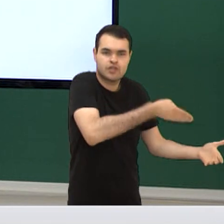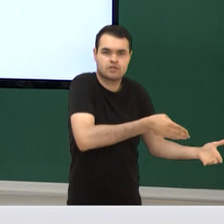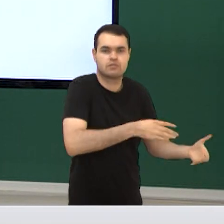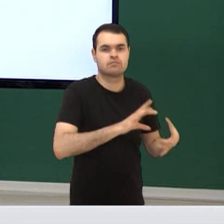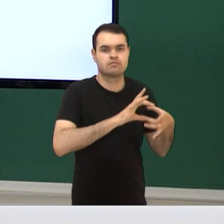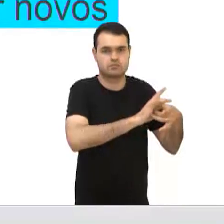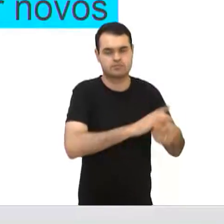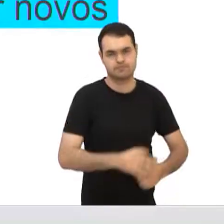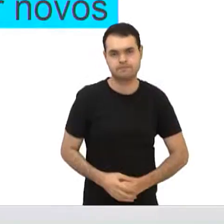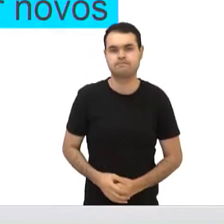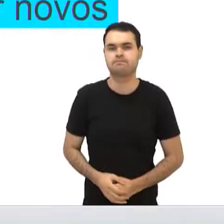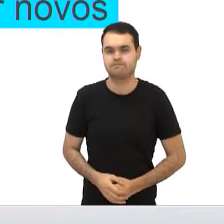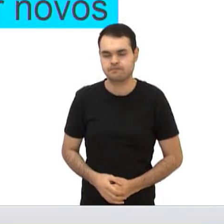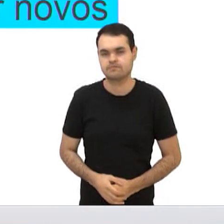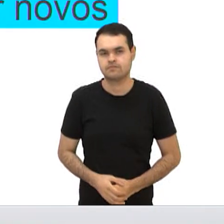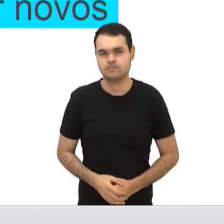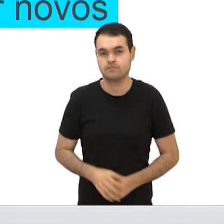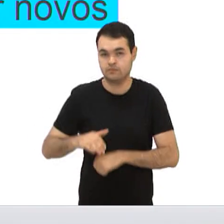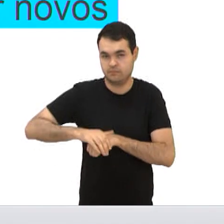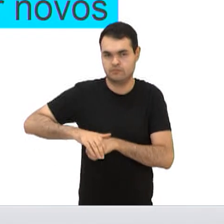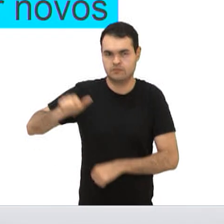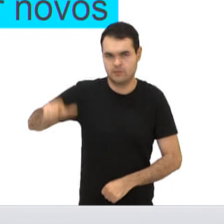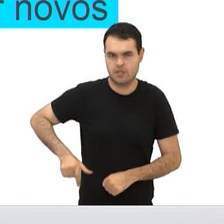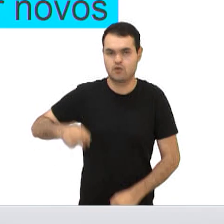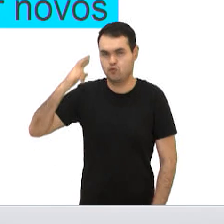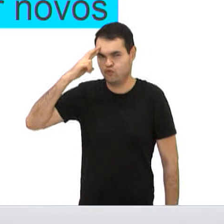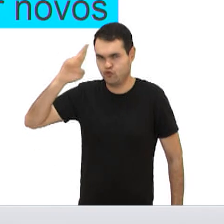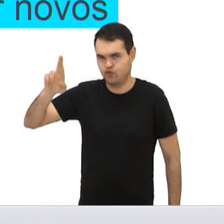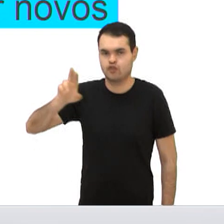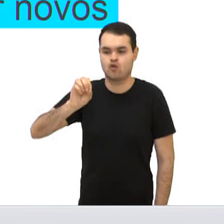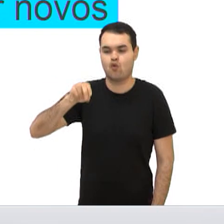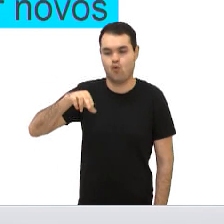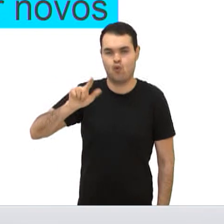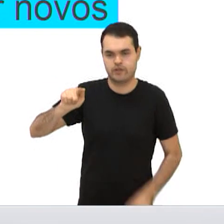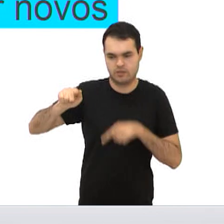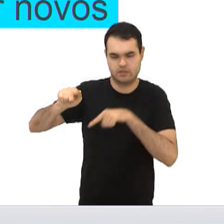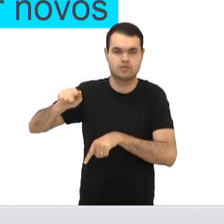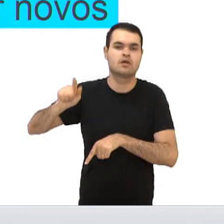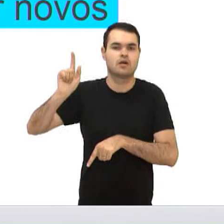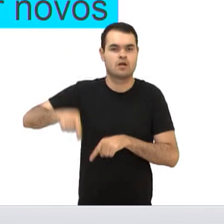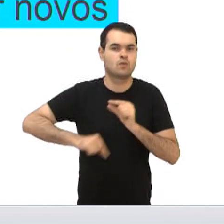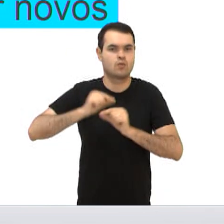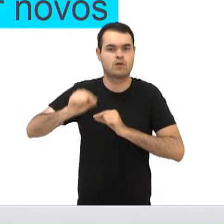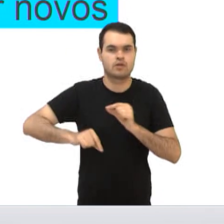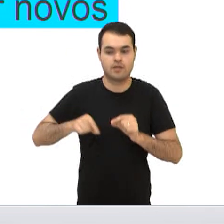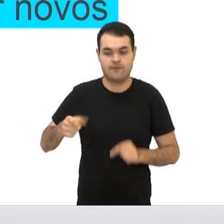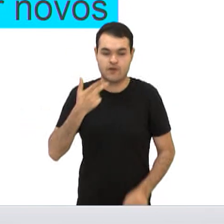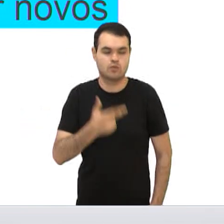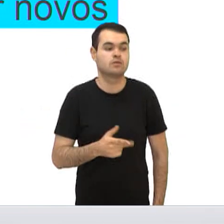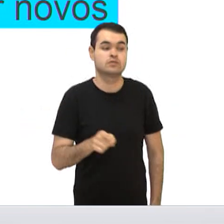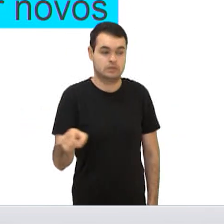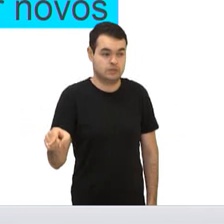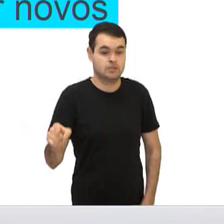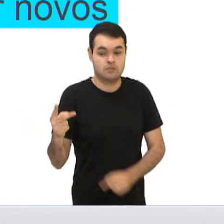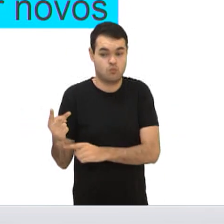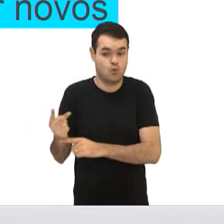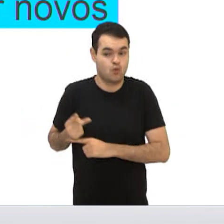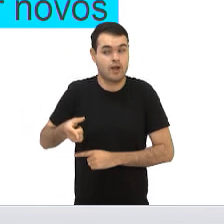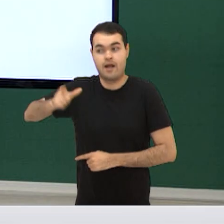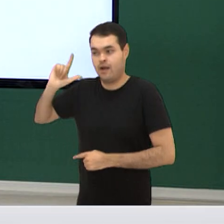seus pets. Esse é um ponto positivo, né? As pessoas não estão simplesmente largando os seus pets por